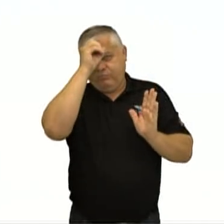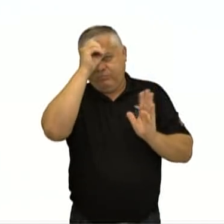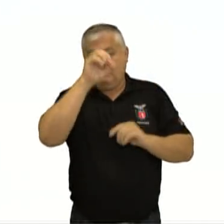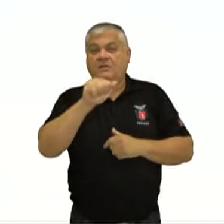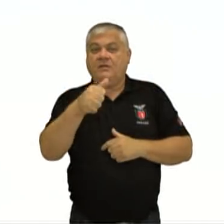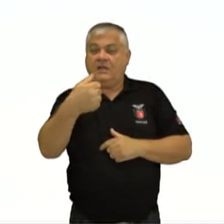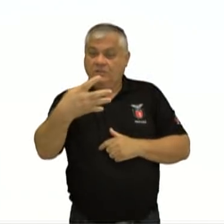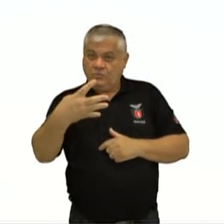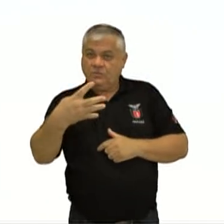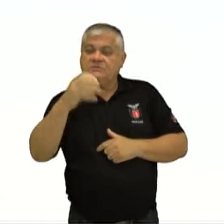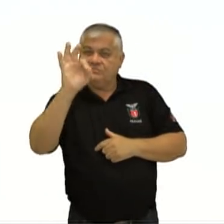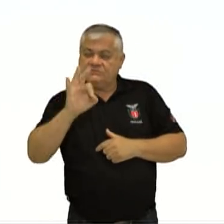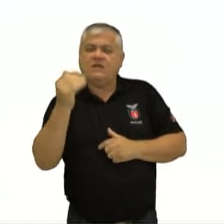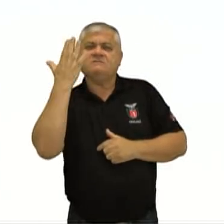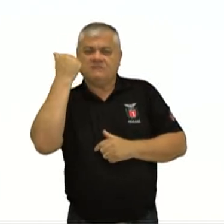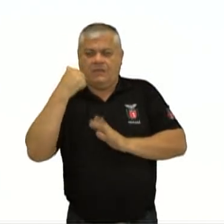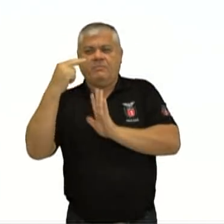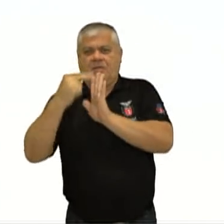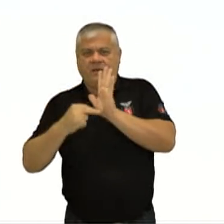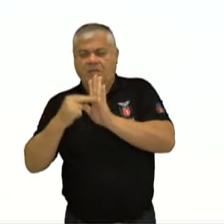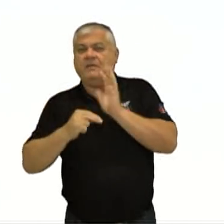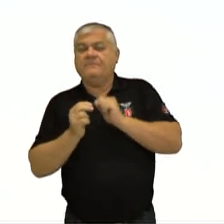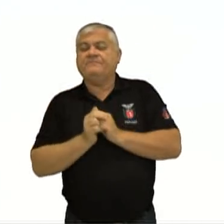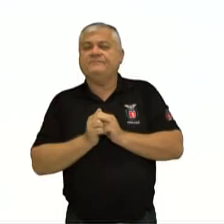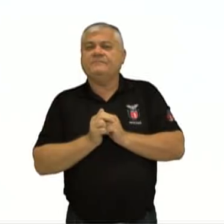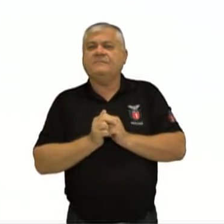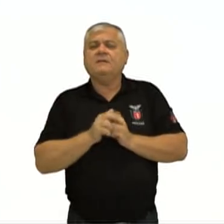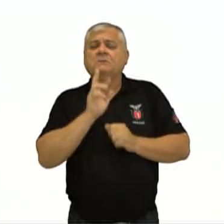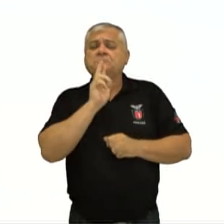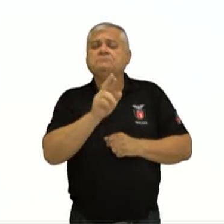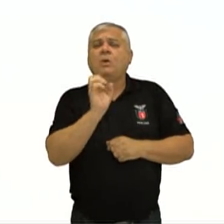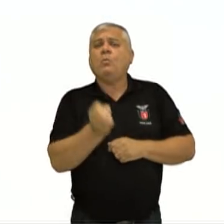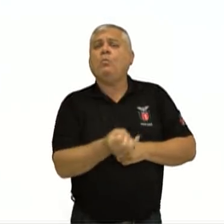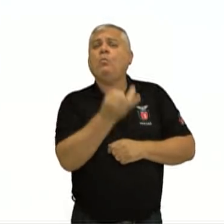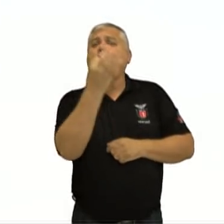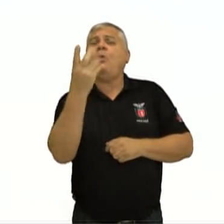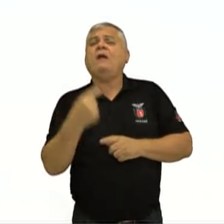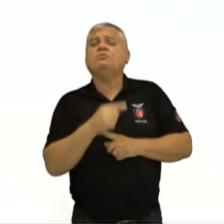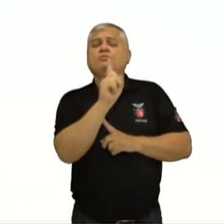ler. Que número representa o total, ou seja, 100%?